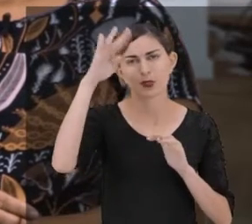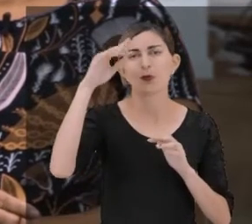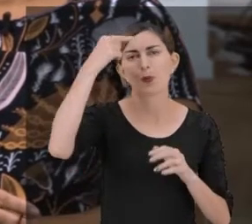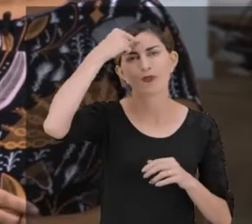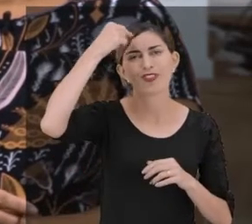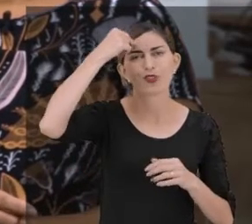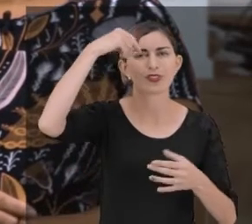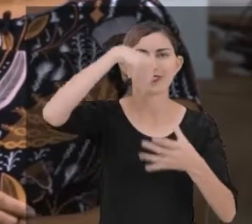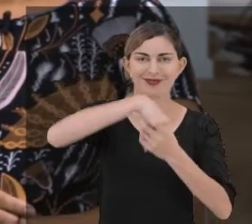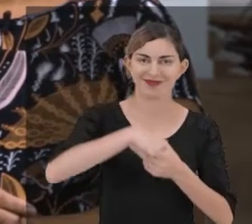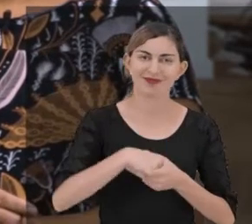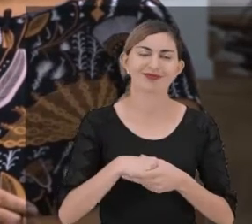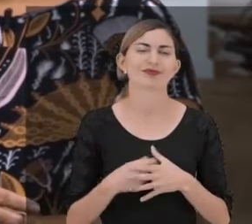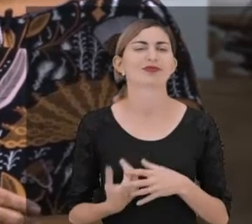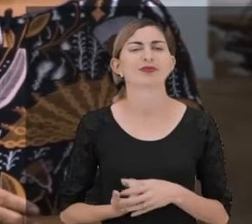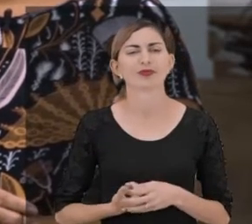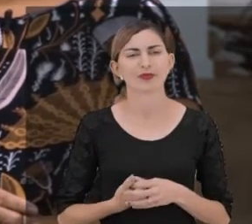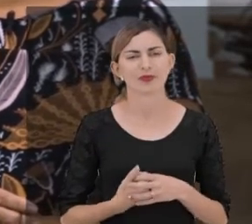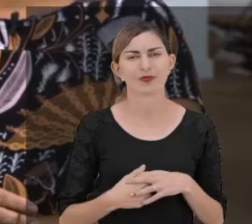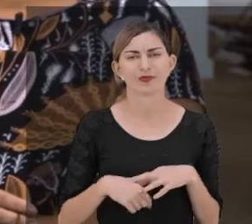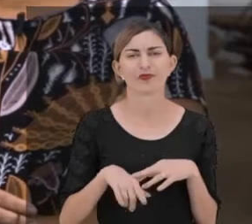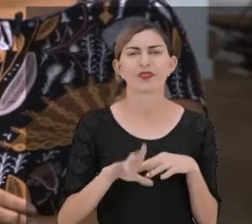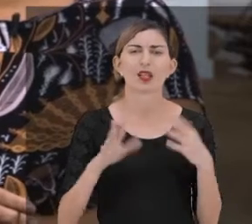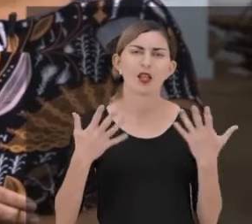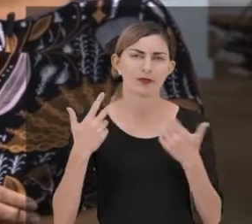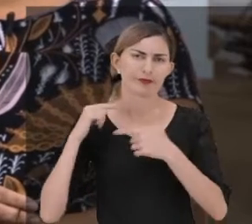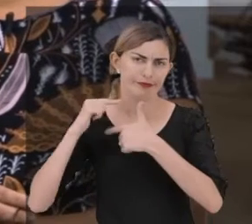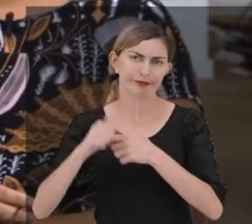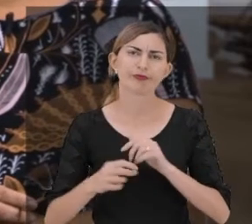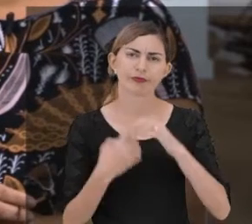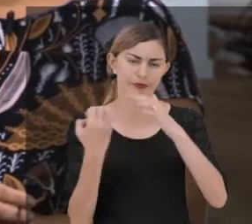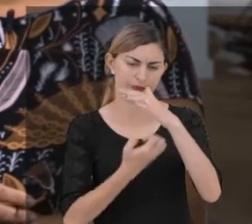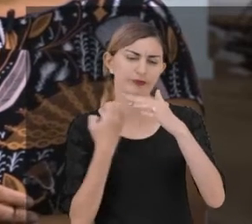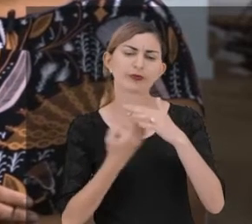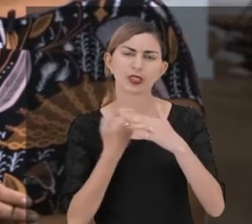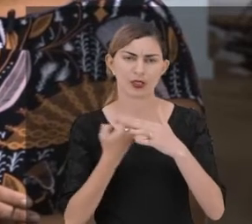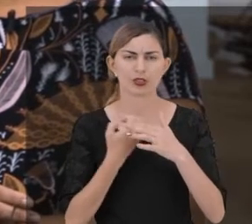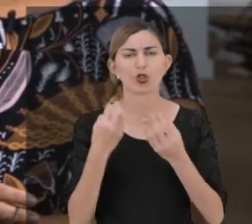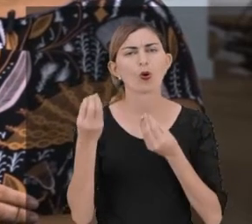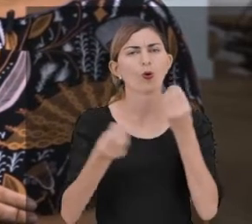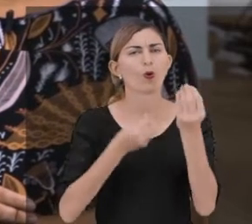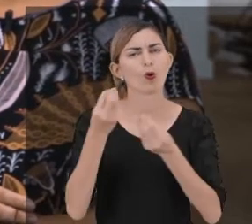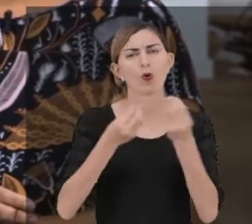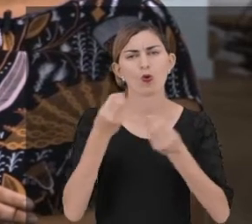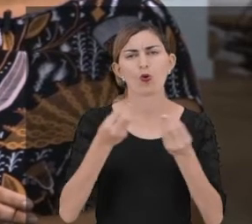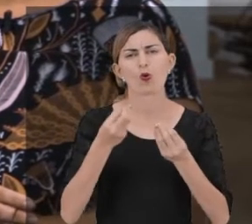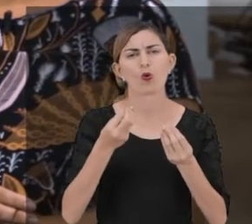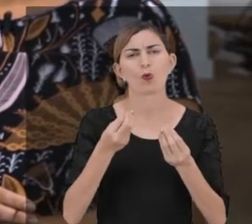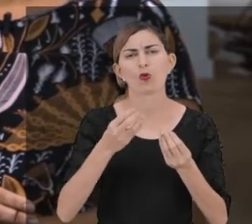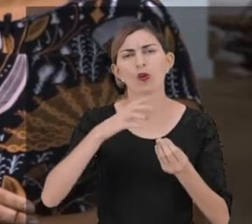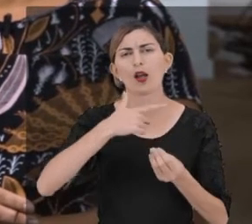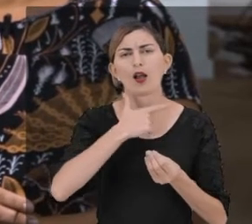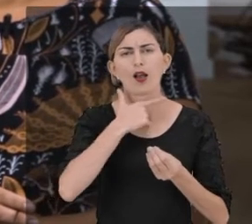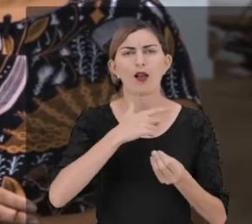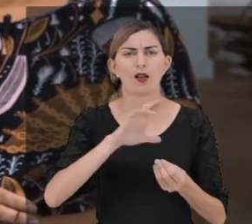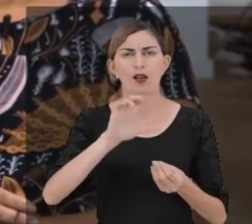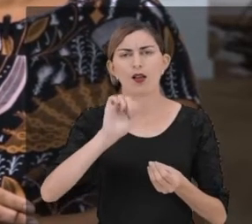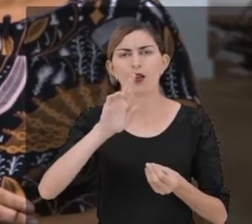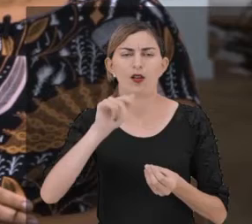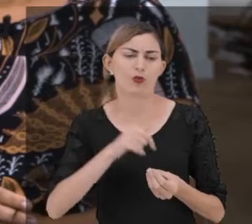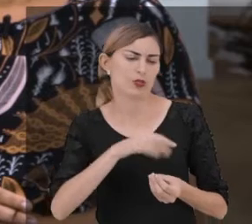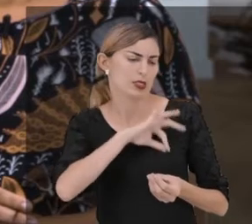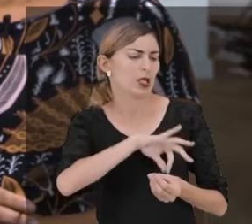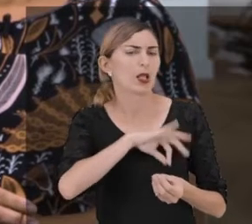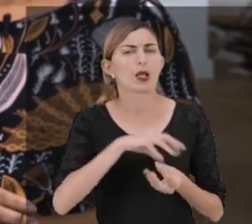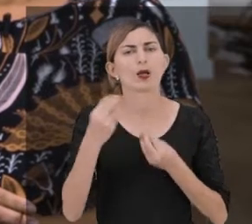nas universidades. No modelo tradicional de uma empresa, como é que se dá o cargo de salário? Ele